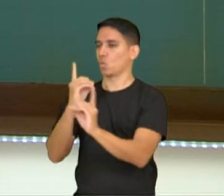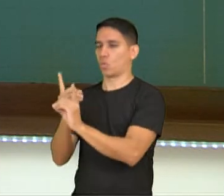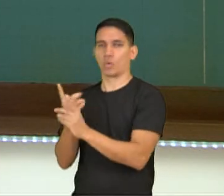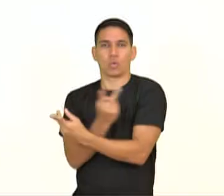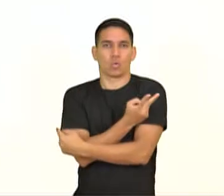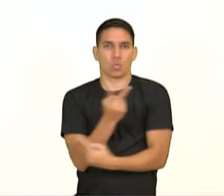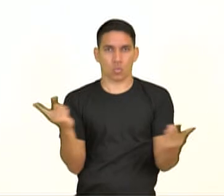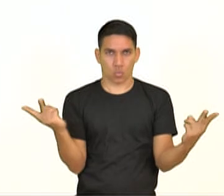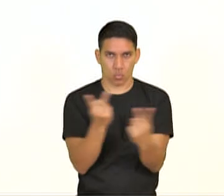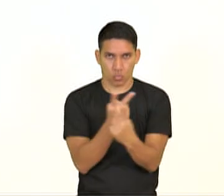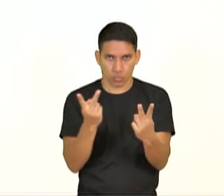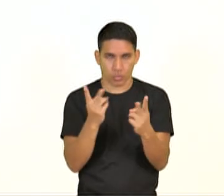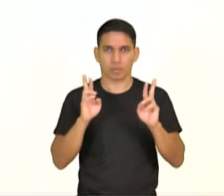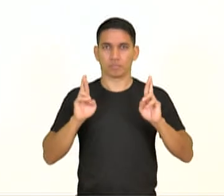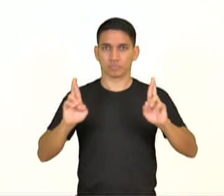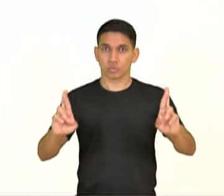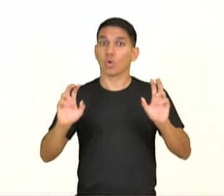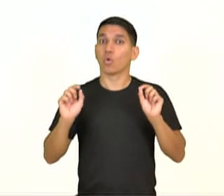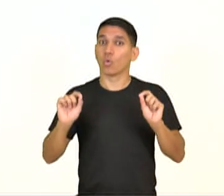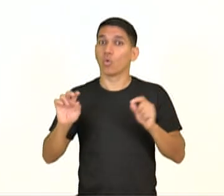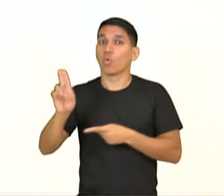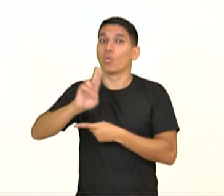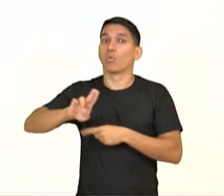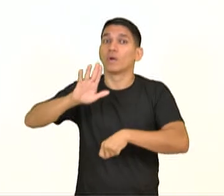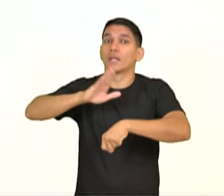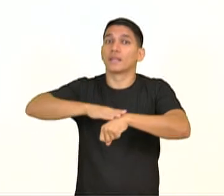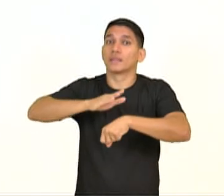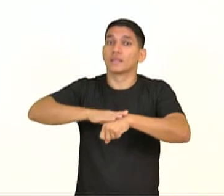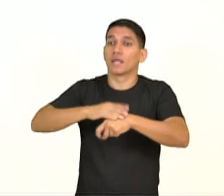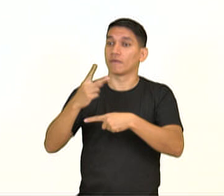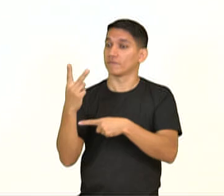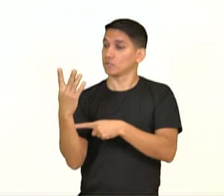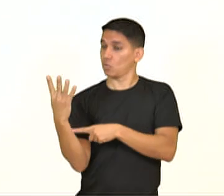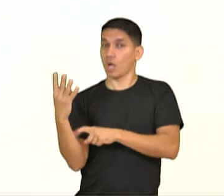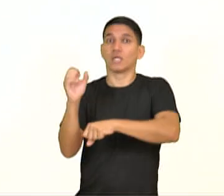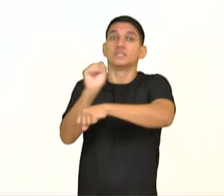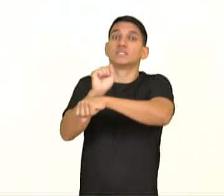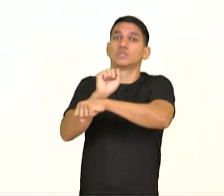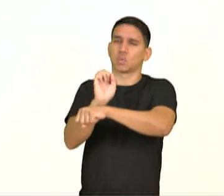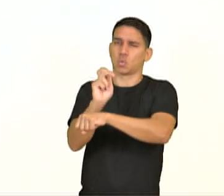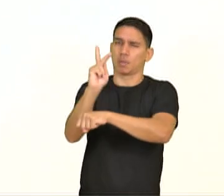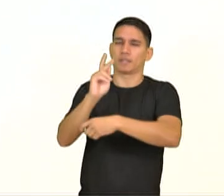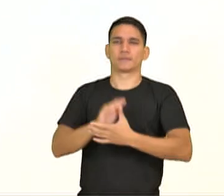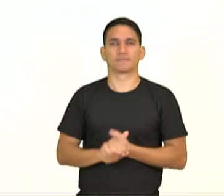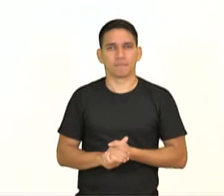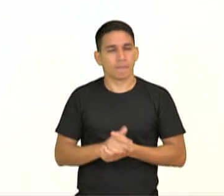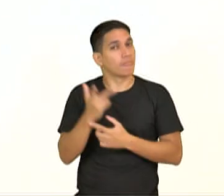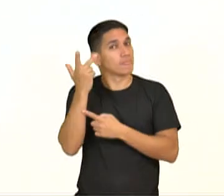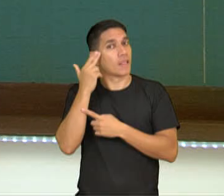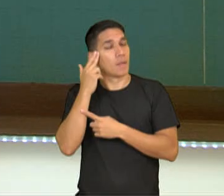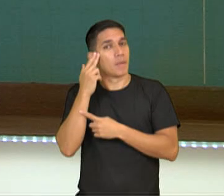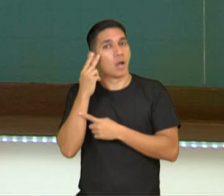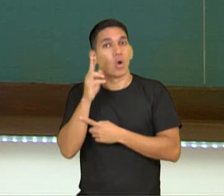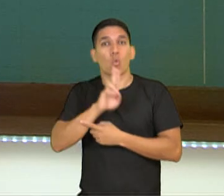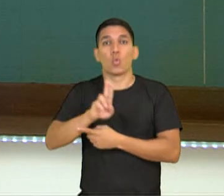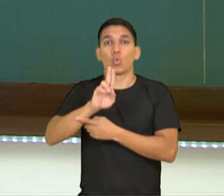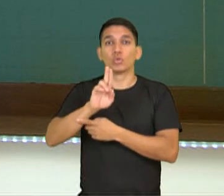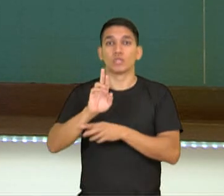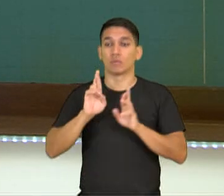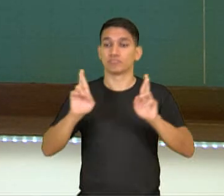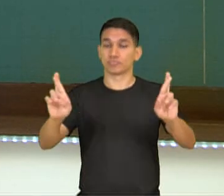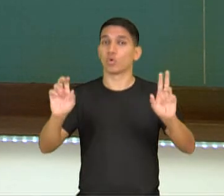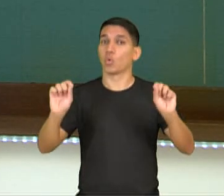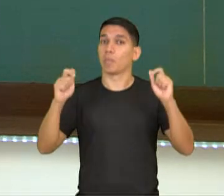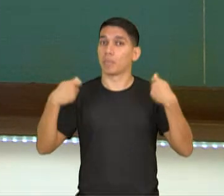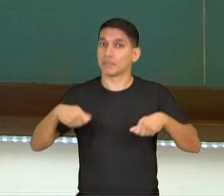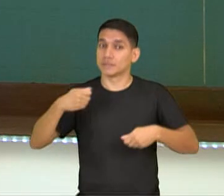resultados, então, nós vamos considerar o quê? O tempo de 24 segundos, tá joia? Normalmente, quando dá dois valores, nós temos que